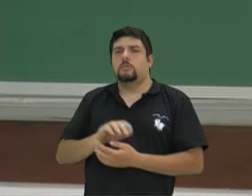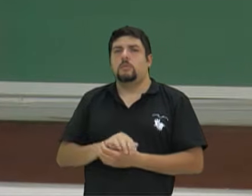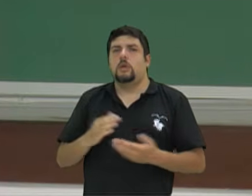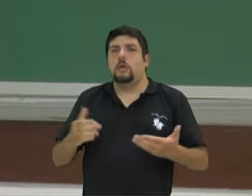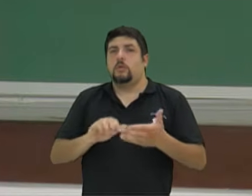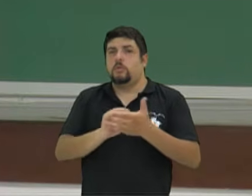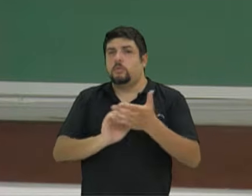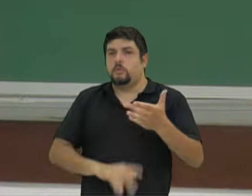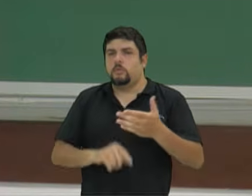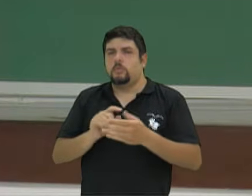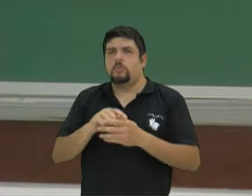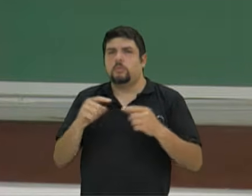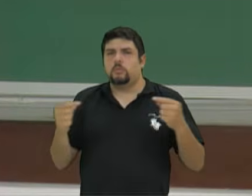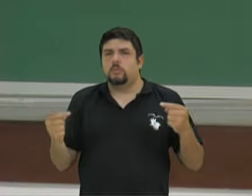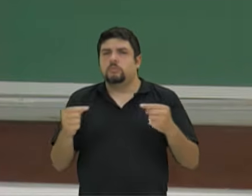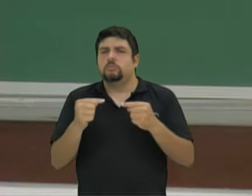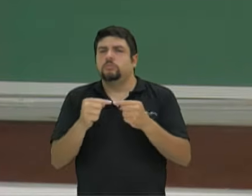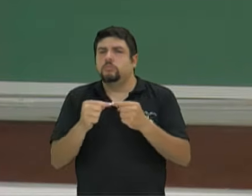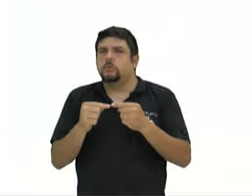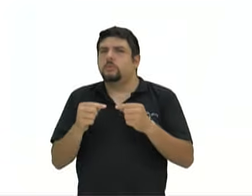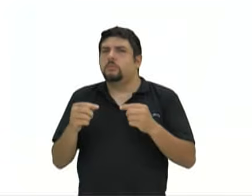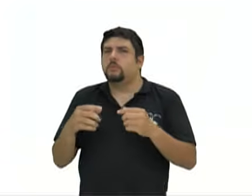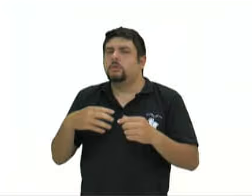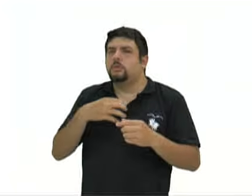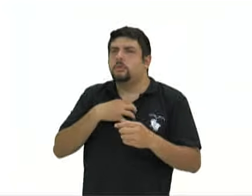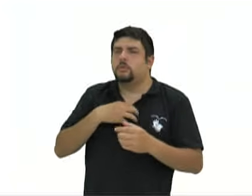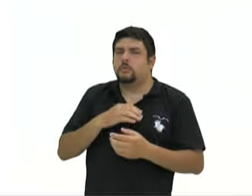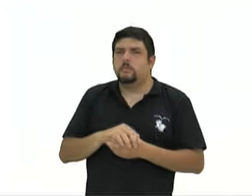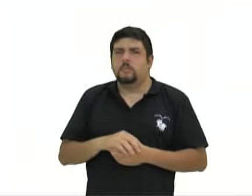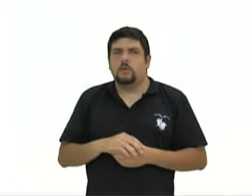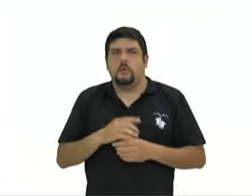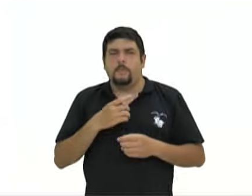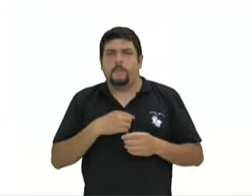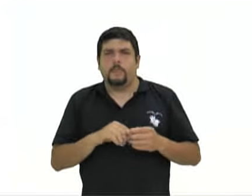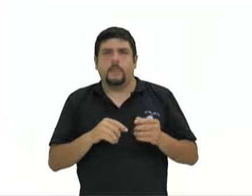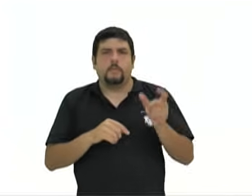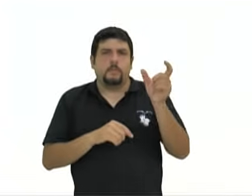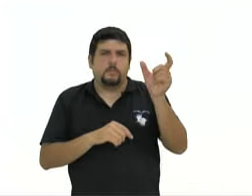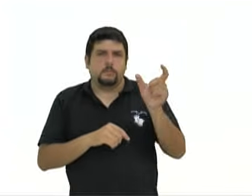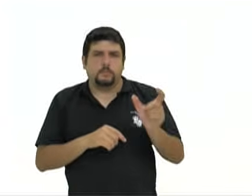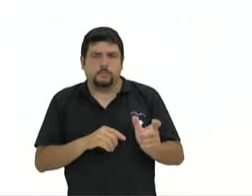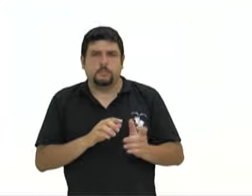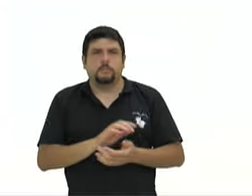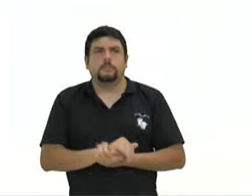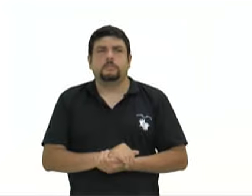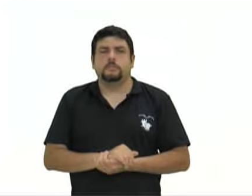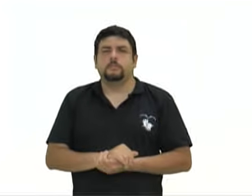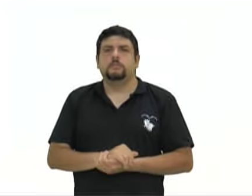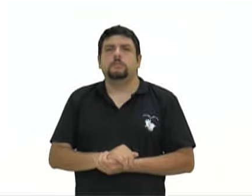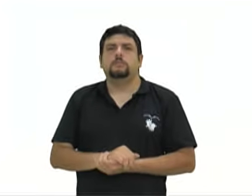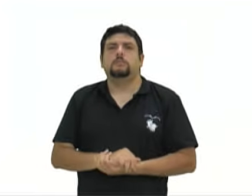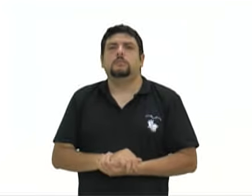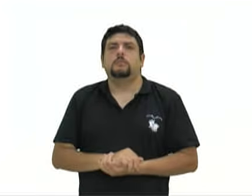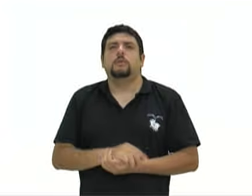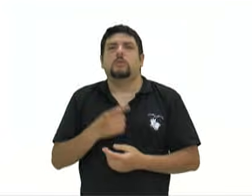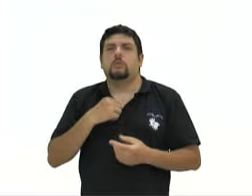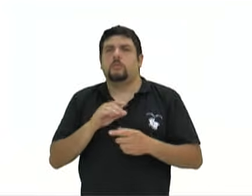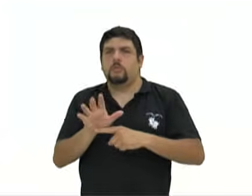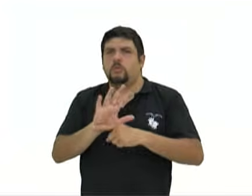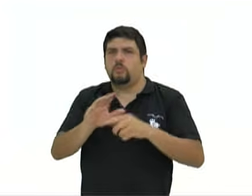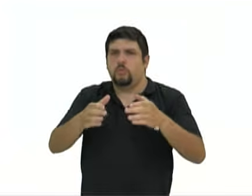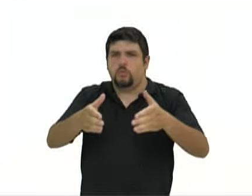atividade para vocês, relacione com seus respectivos estilos, trouxe alguma abundância brusca nesse filme, com profundidade de campo, como